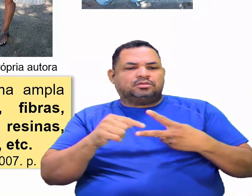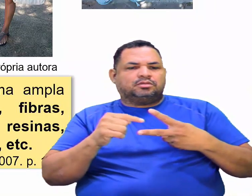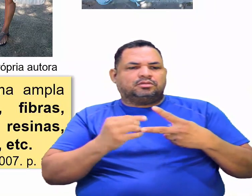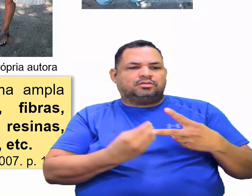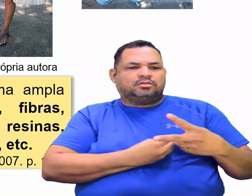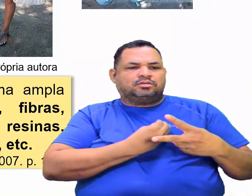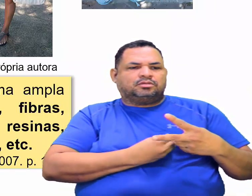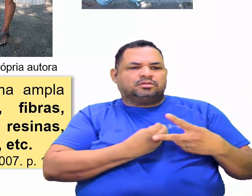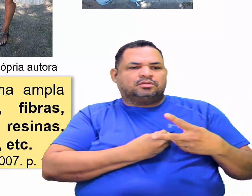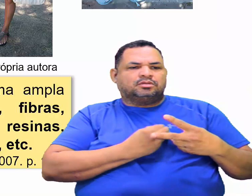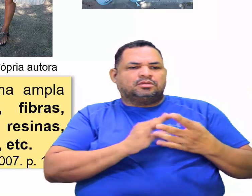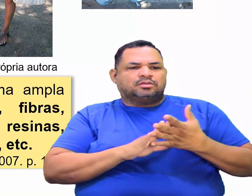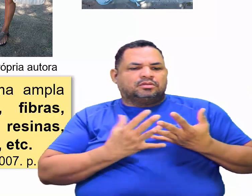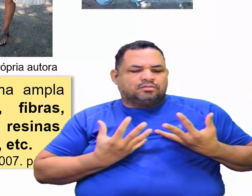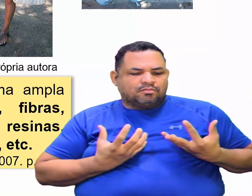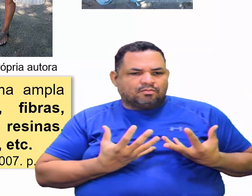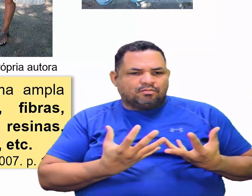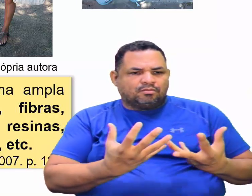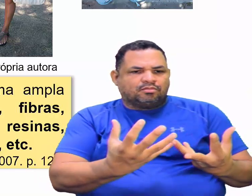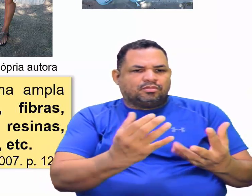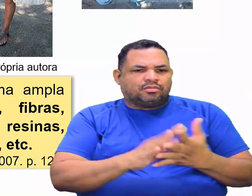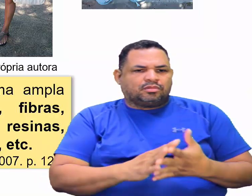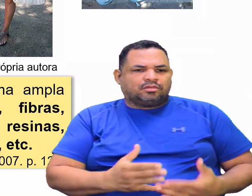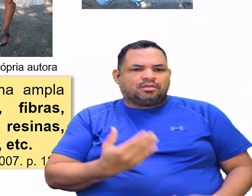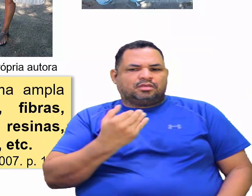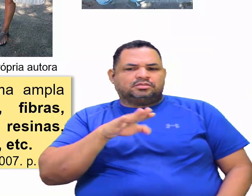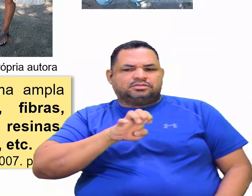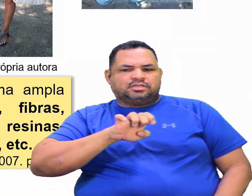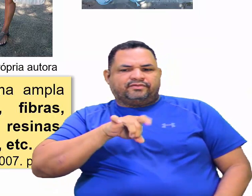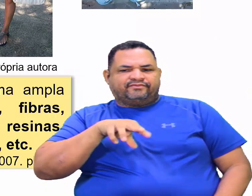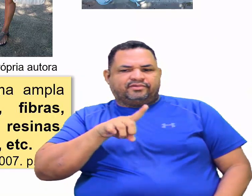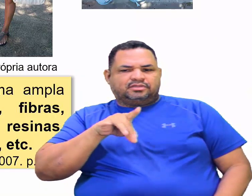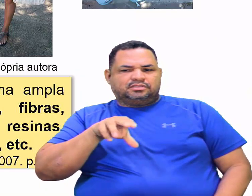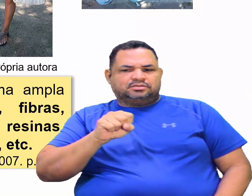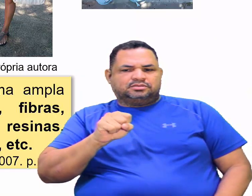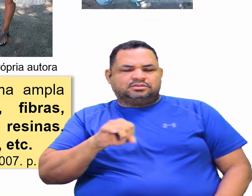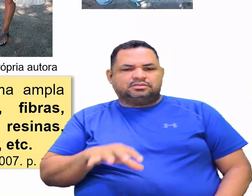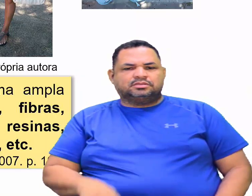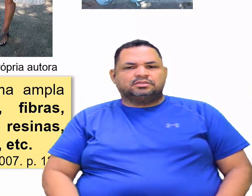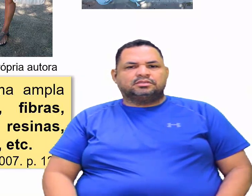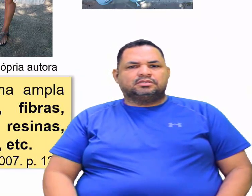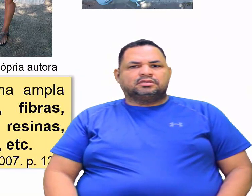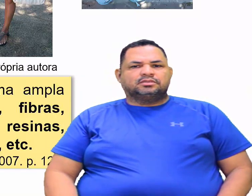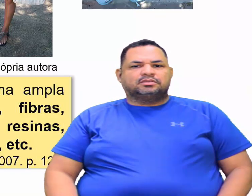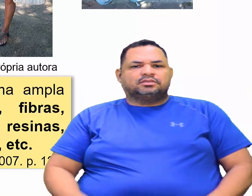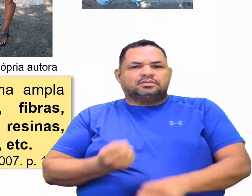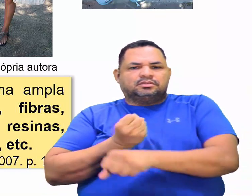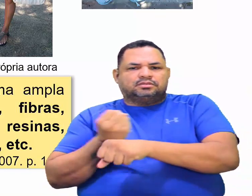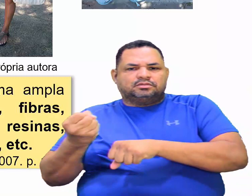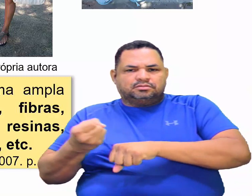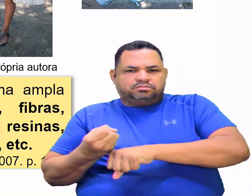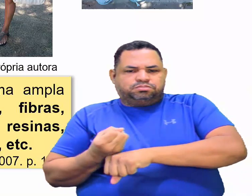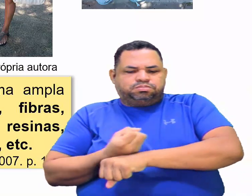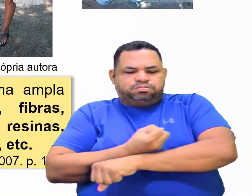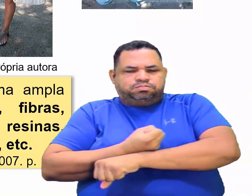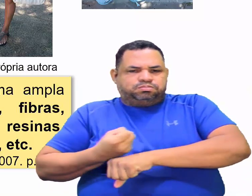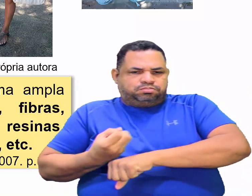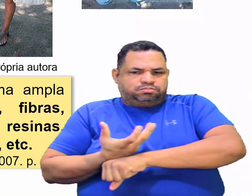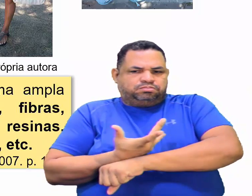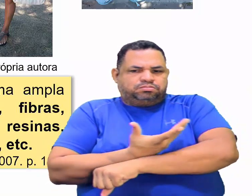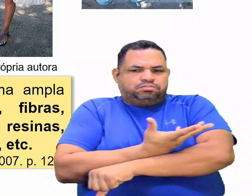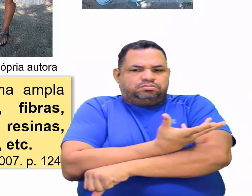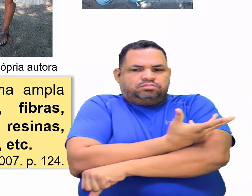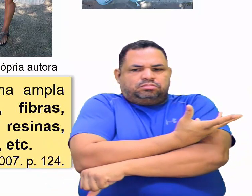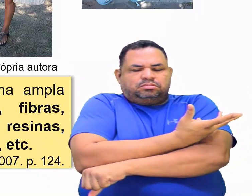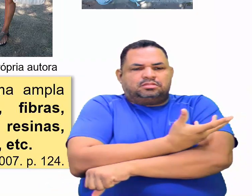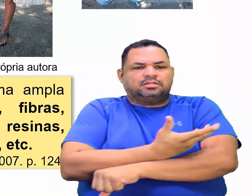vivem no cerrado e nas Savanas temos aqui a nossa fantástica professora